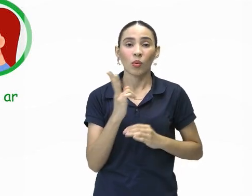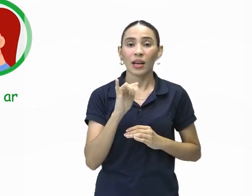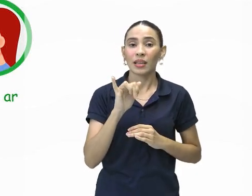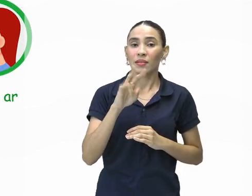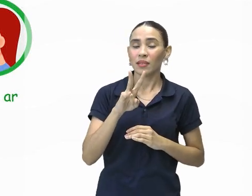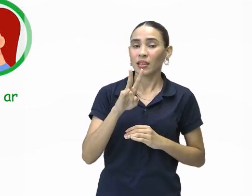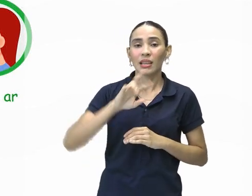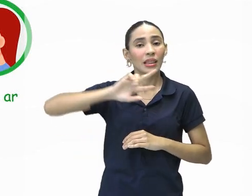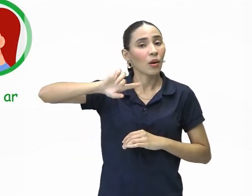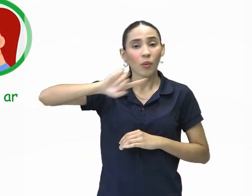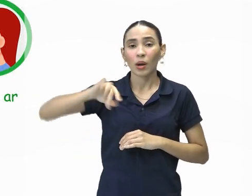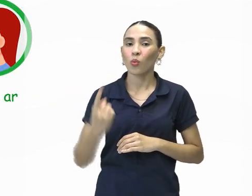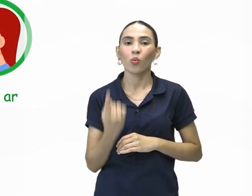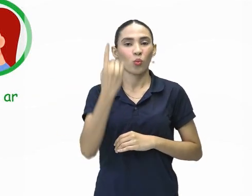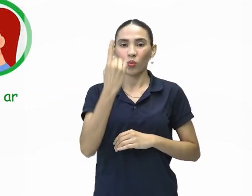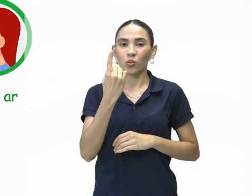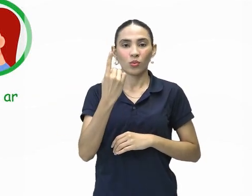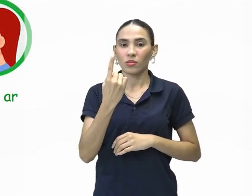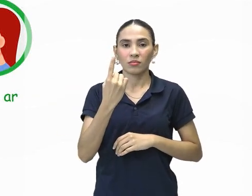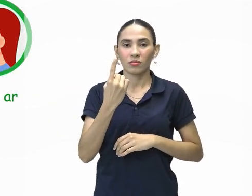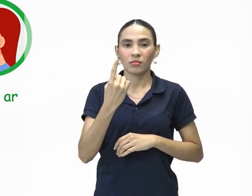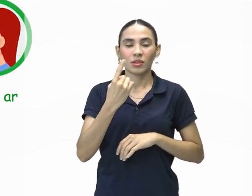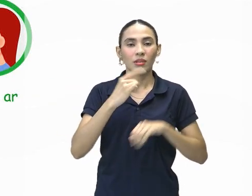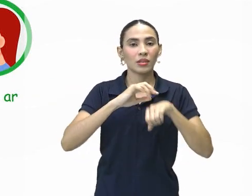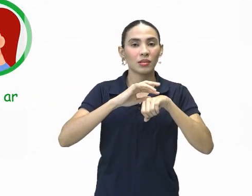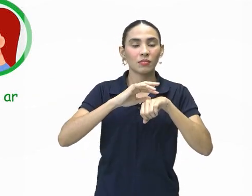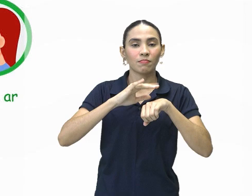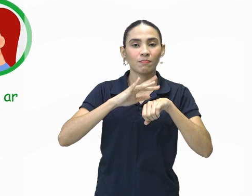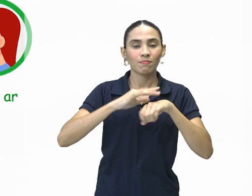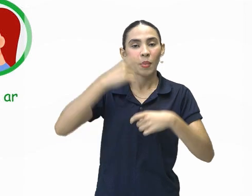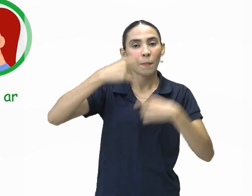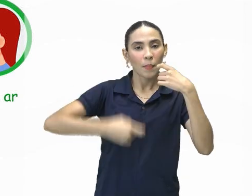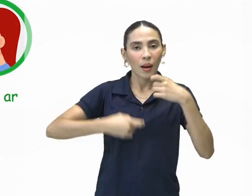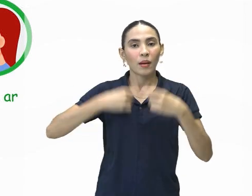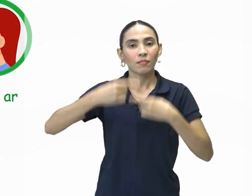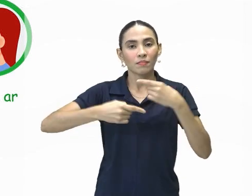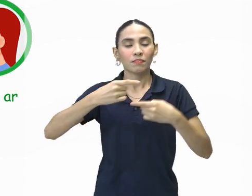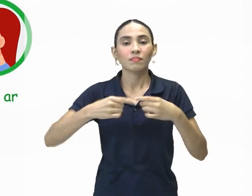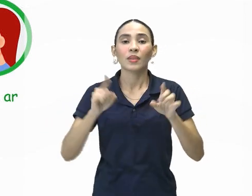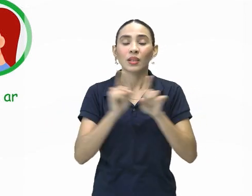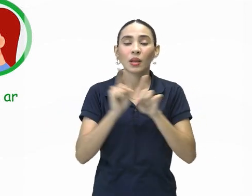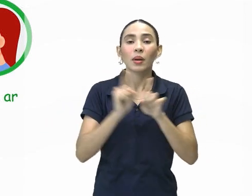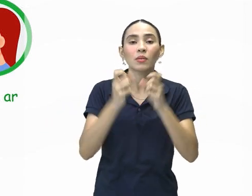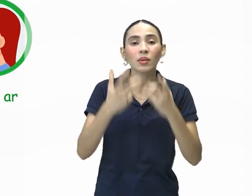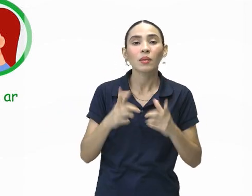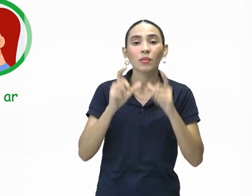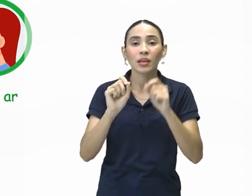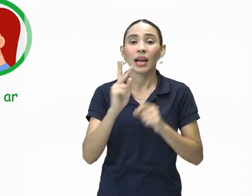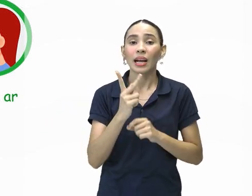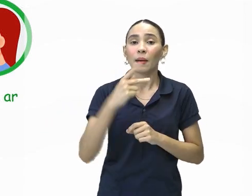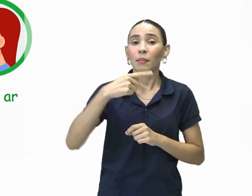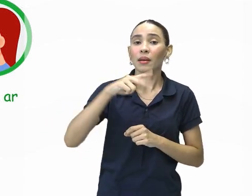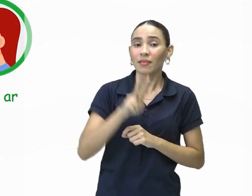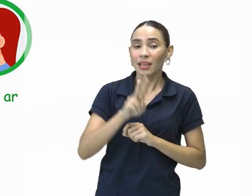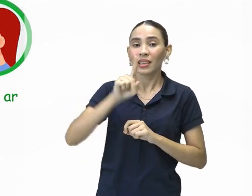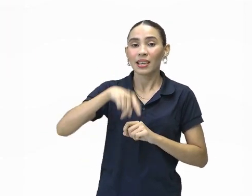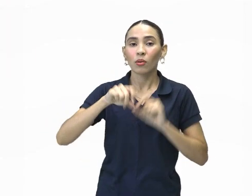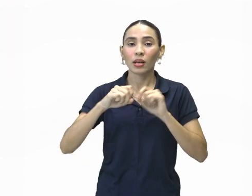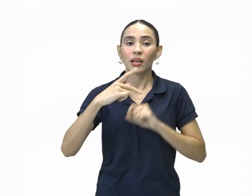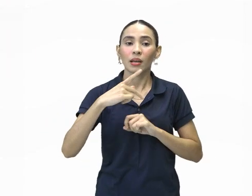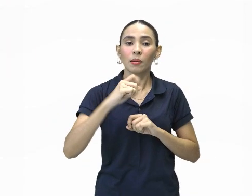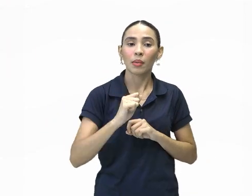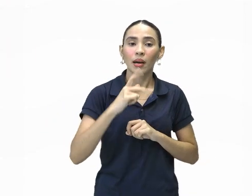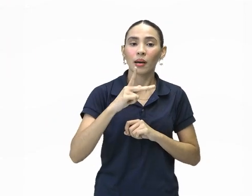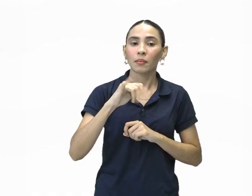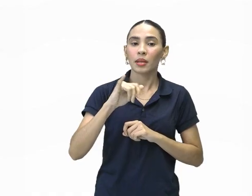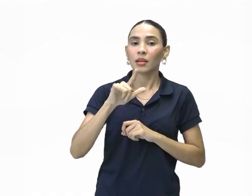único vírus causador de infecções sexualmente transmissíveis. Nós também falamos sobre o HPV, que é o papiloma